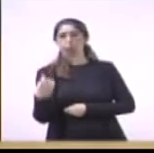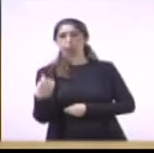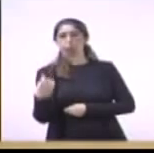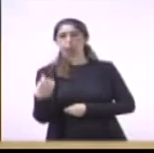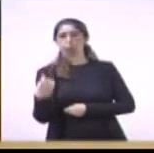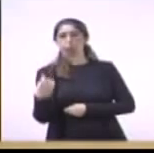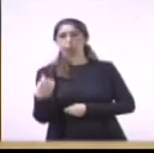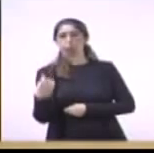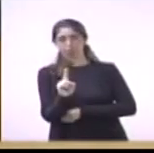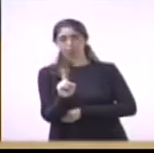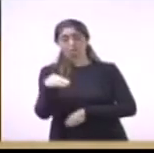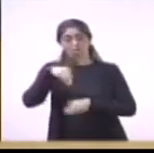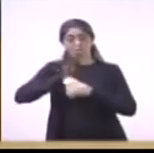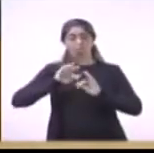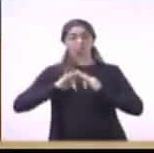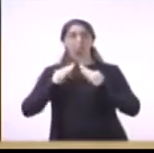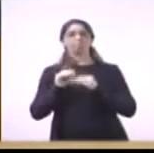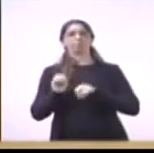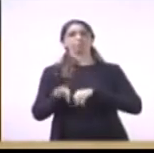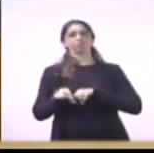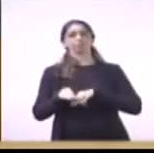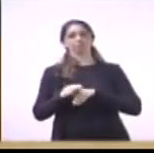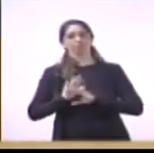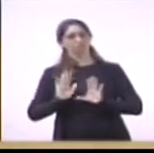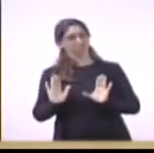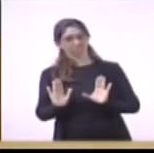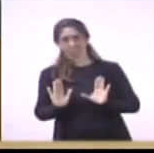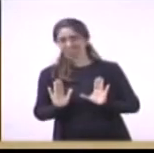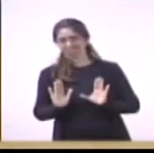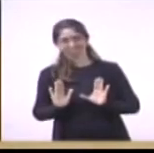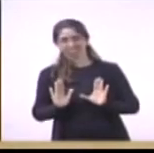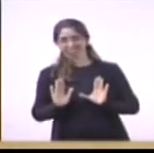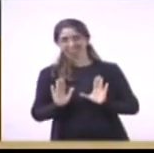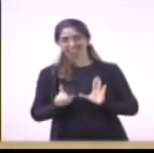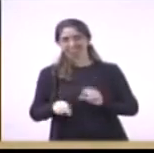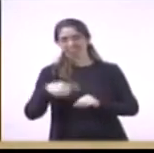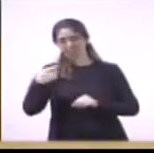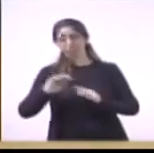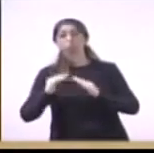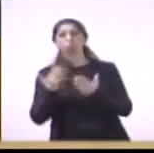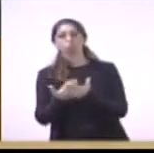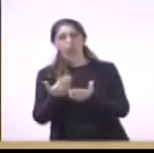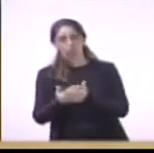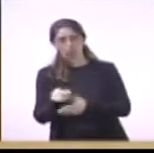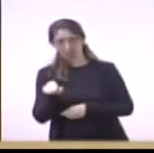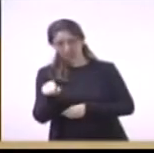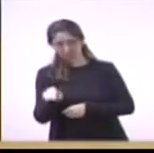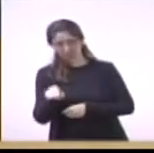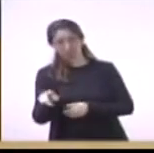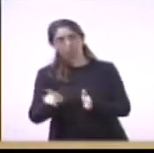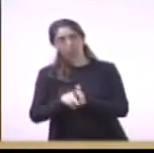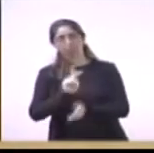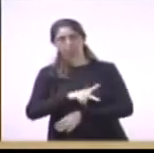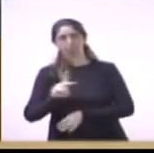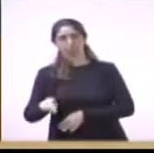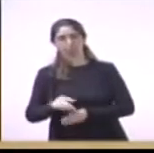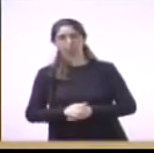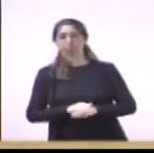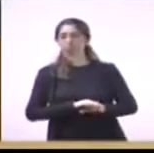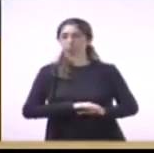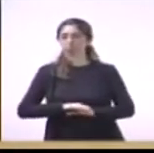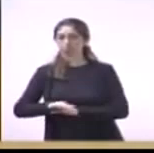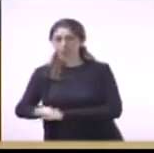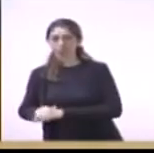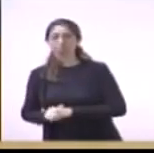Quem educa é a família, não é o professor. O professor ensina. A questão da perseguição, da tolerância, isso daí